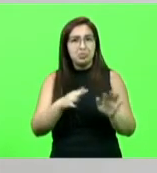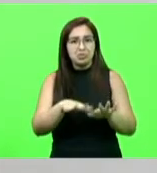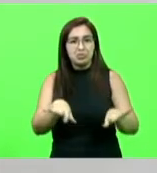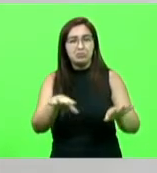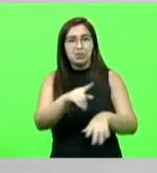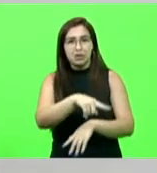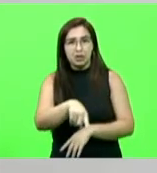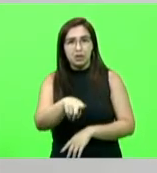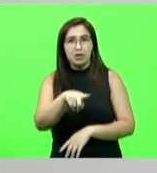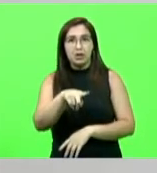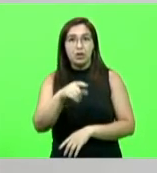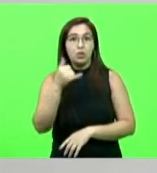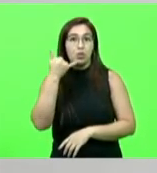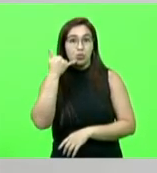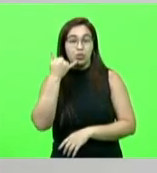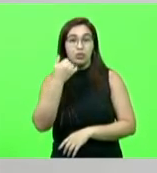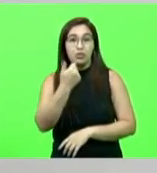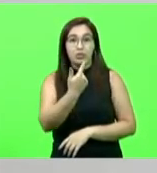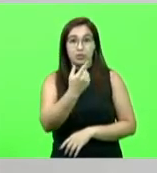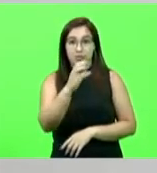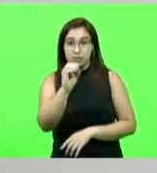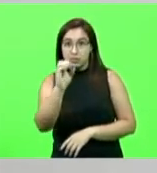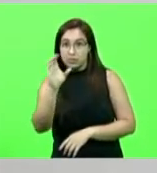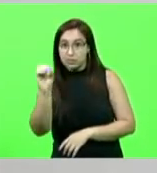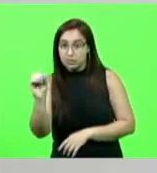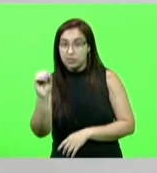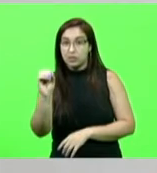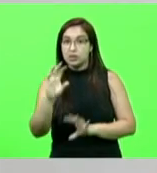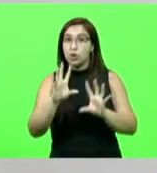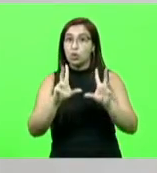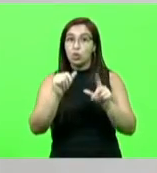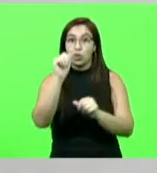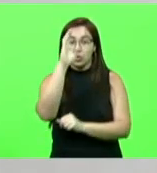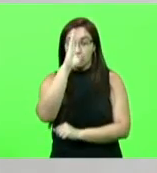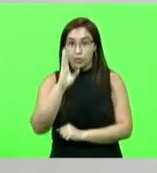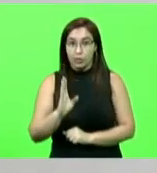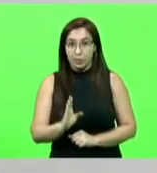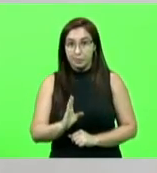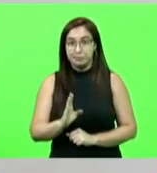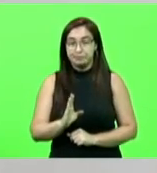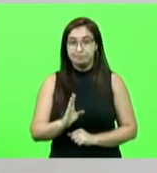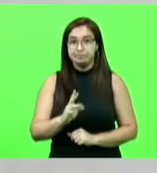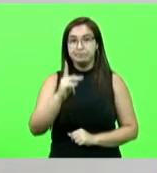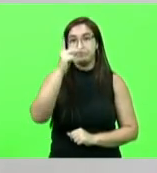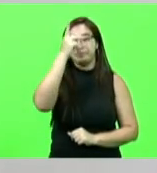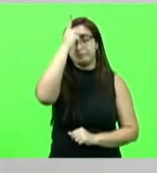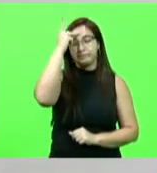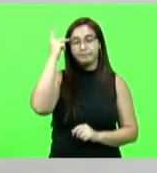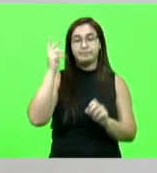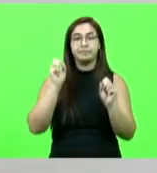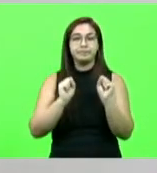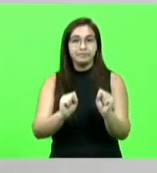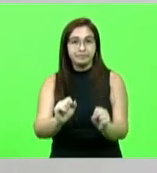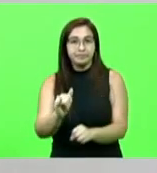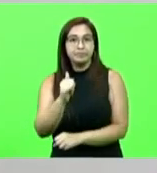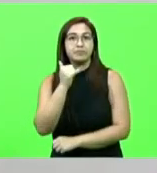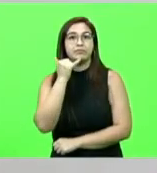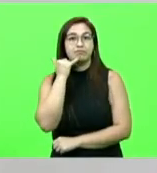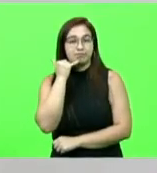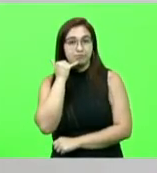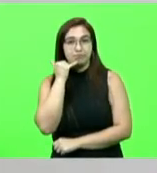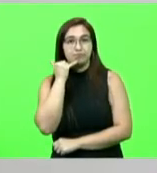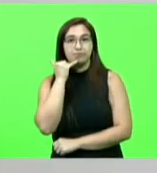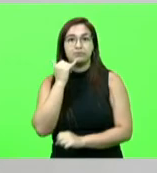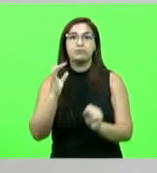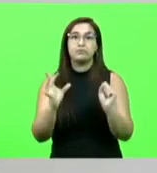100, que é esse canal que em todo o Brasil a pessoa pode ligar de forma